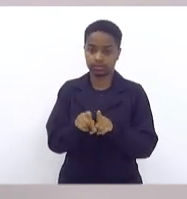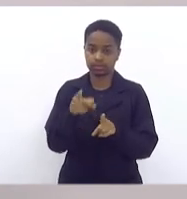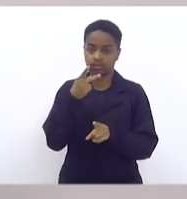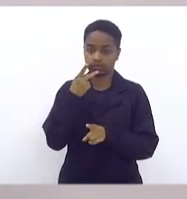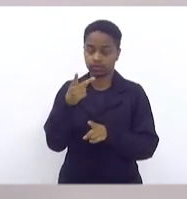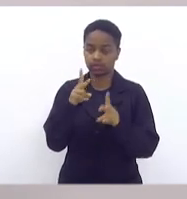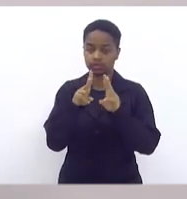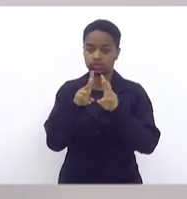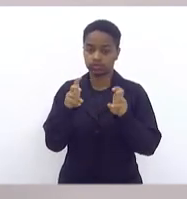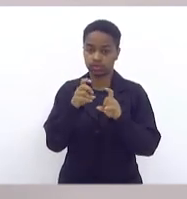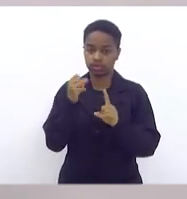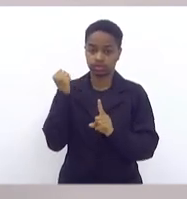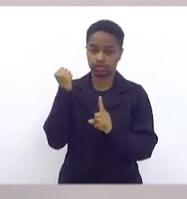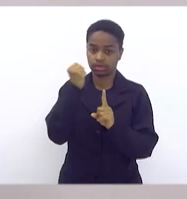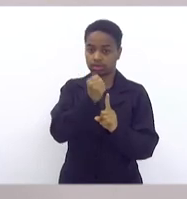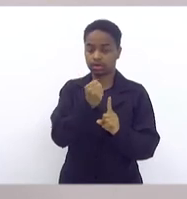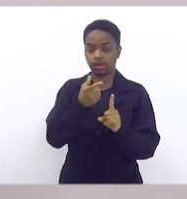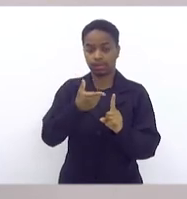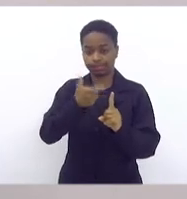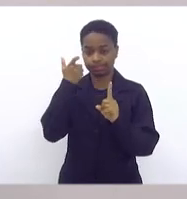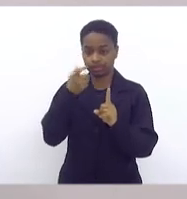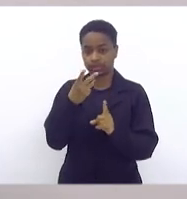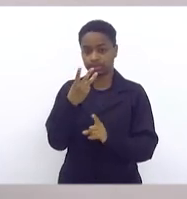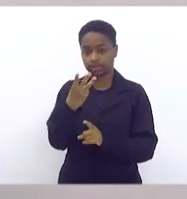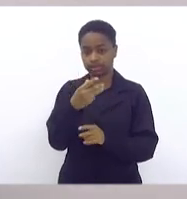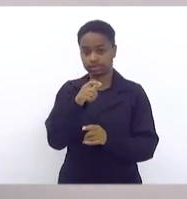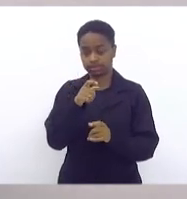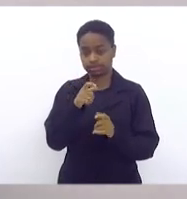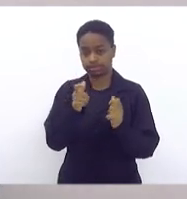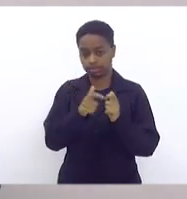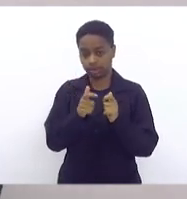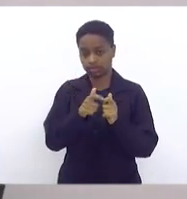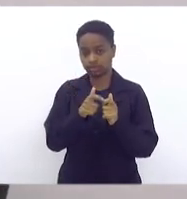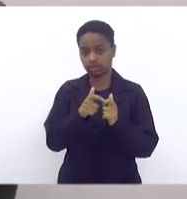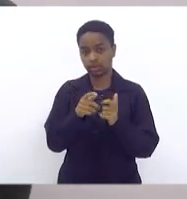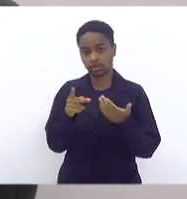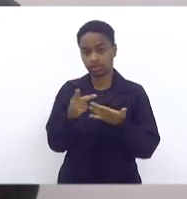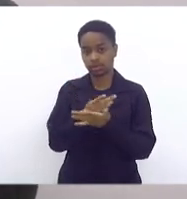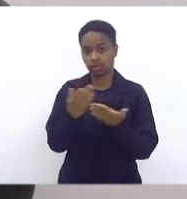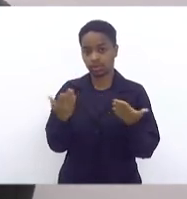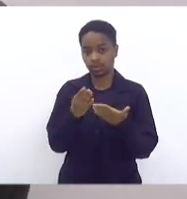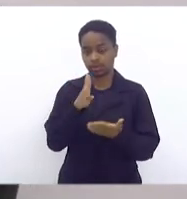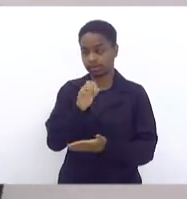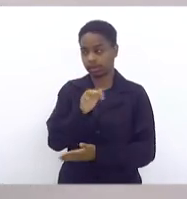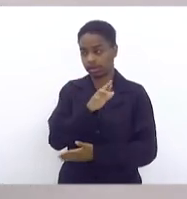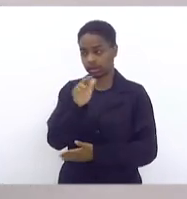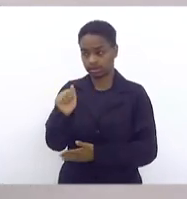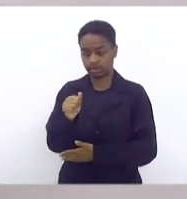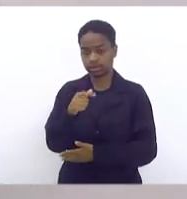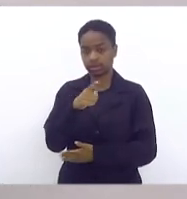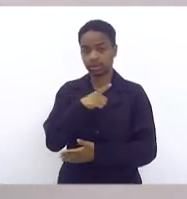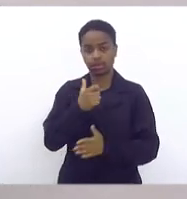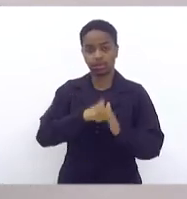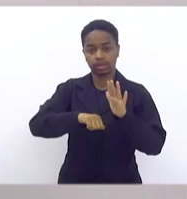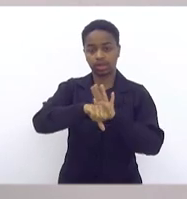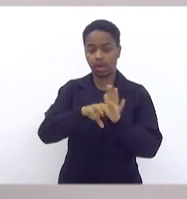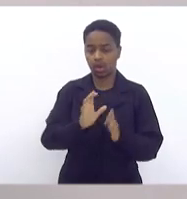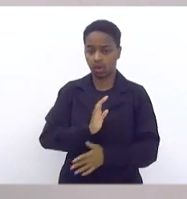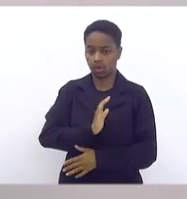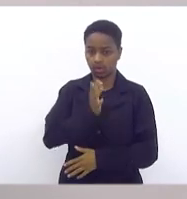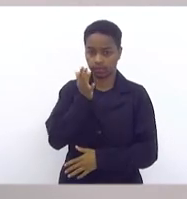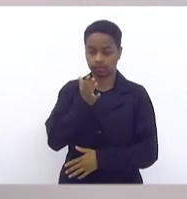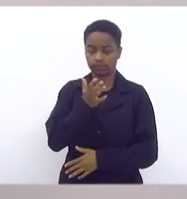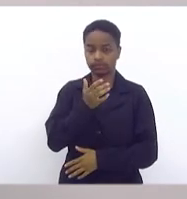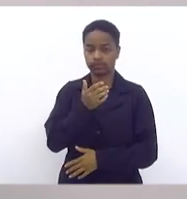assassinato de três médicos que ocorreu hoje na Barra da Tijuca e um crime Bárbaro um crime